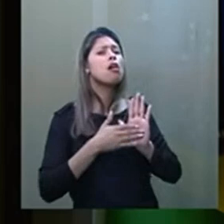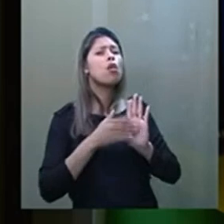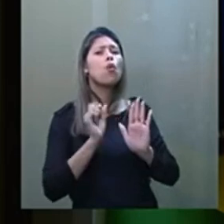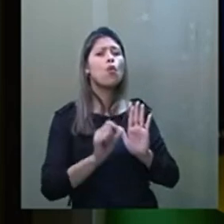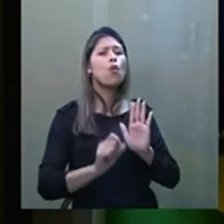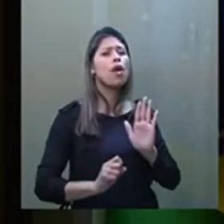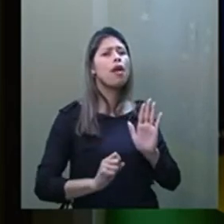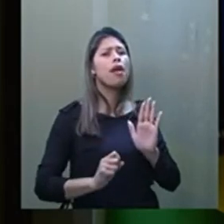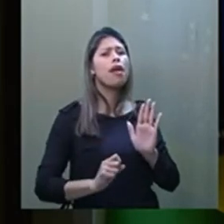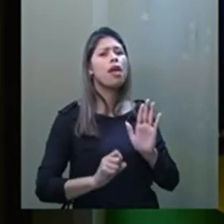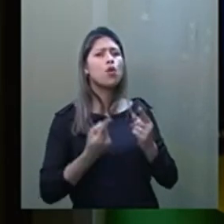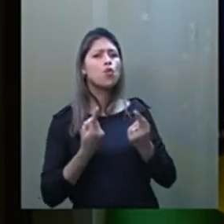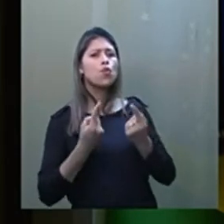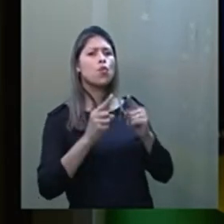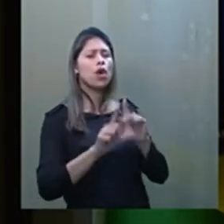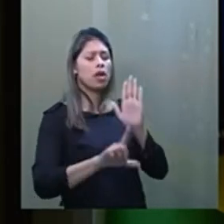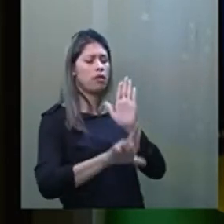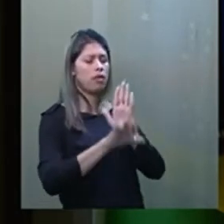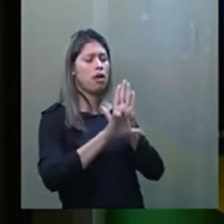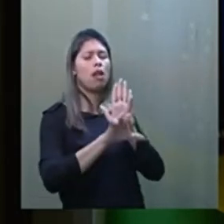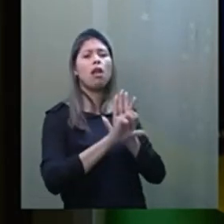leis no meu estado,